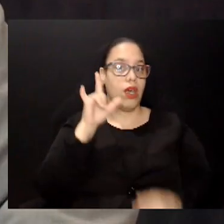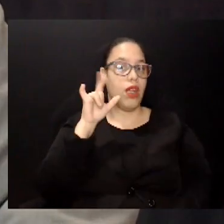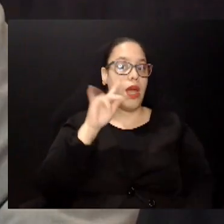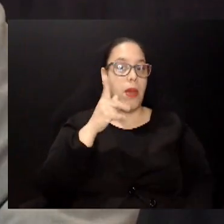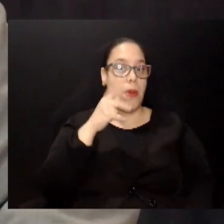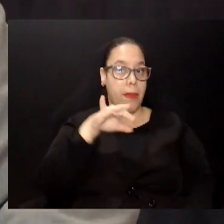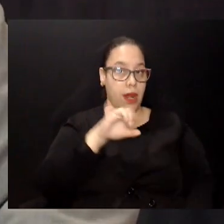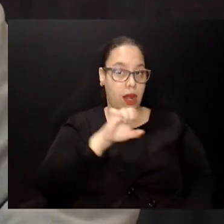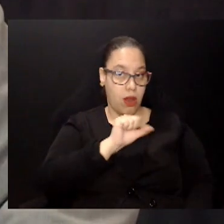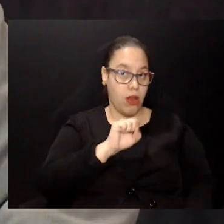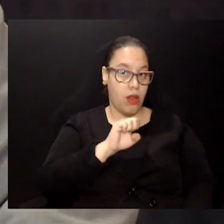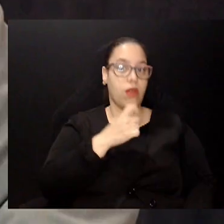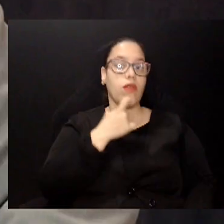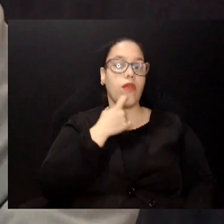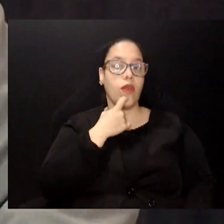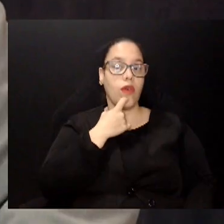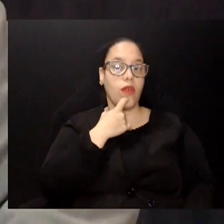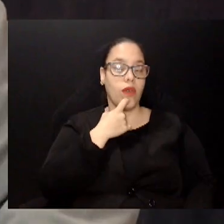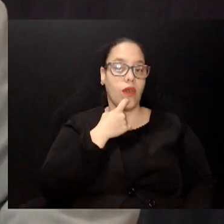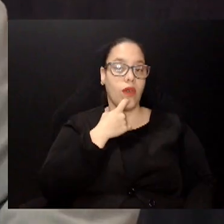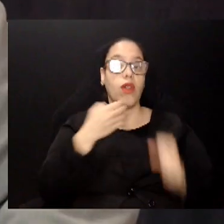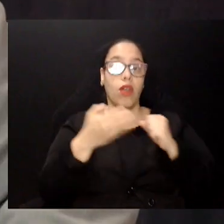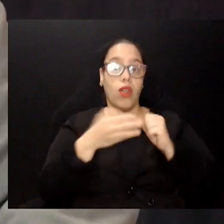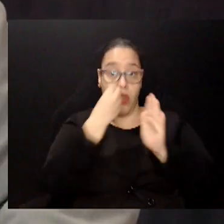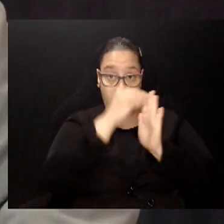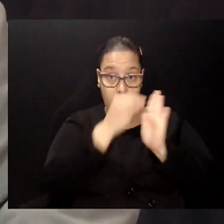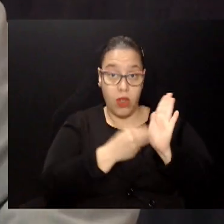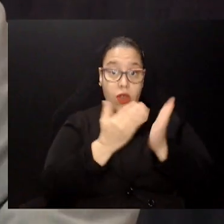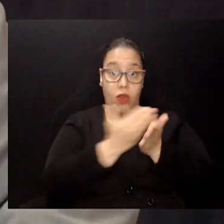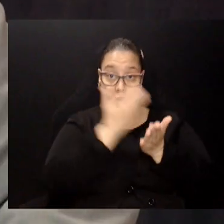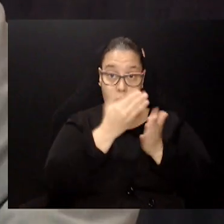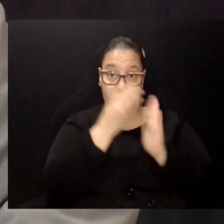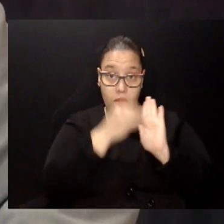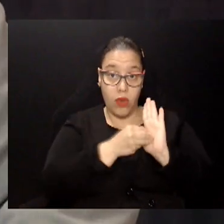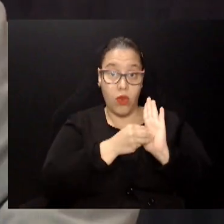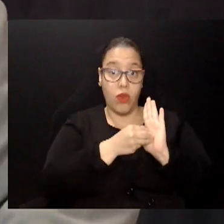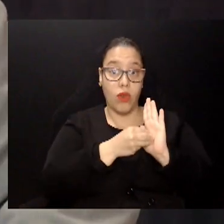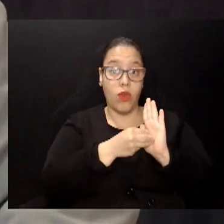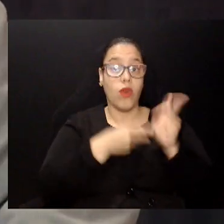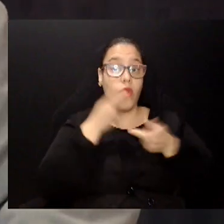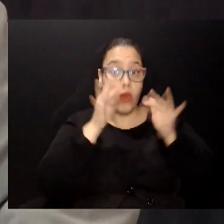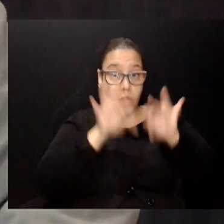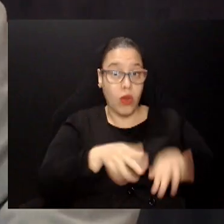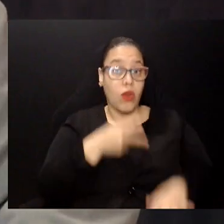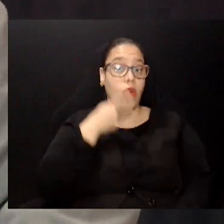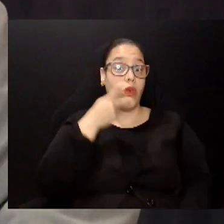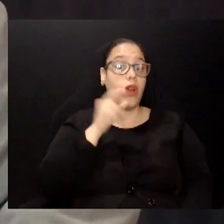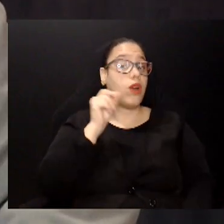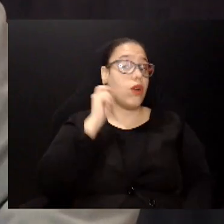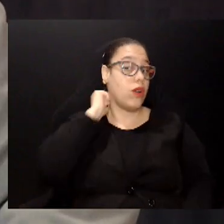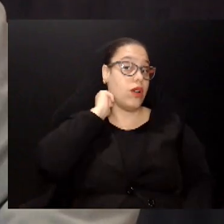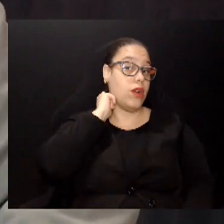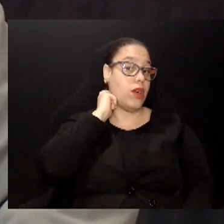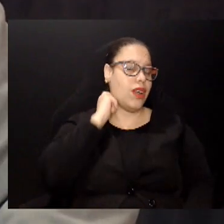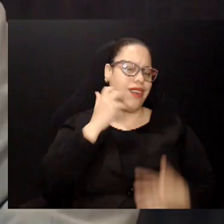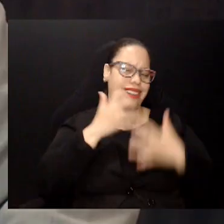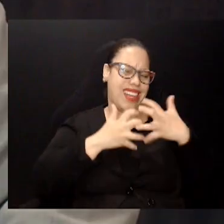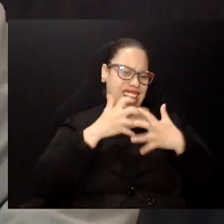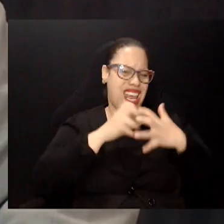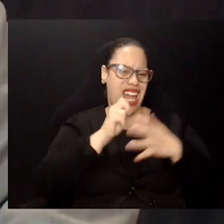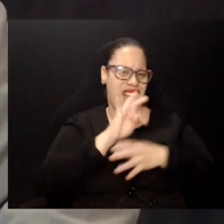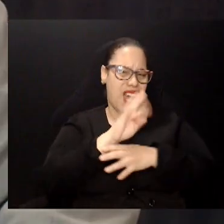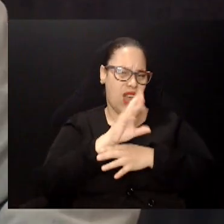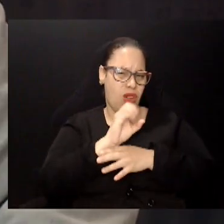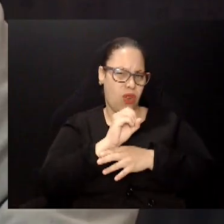chama O Básico Bem Feito também, pode me procurar depois. E como consideração final, eu diria que não confunda a autoanulação com amor ou